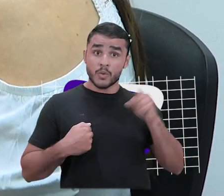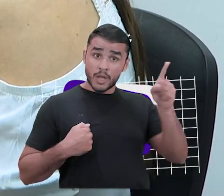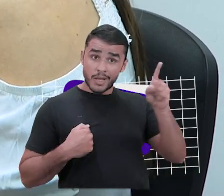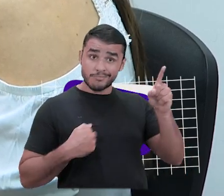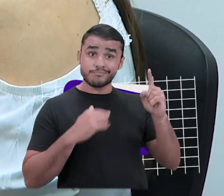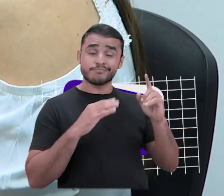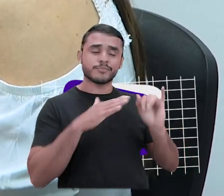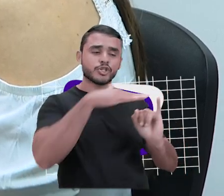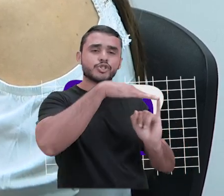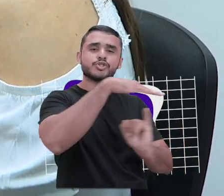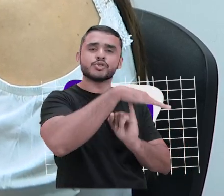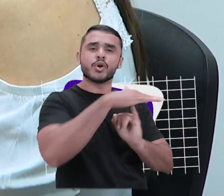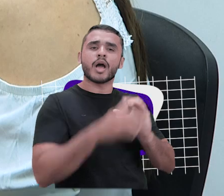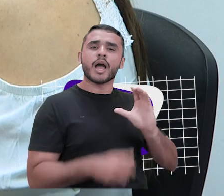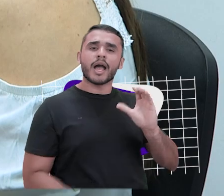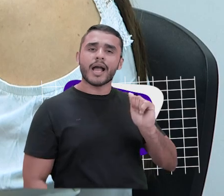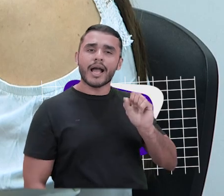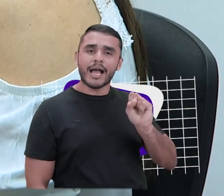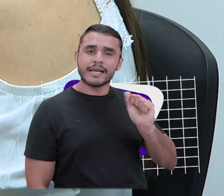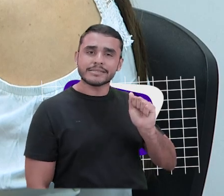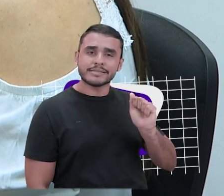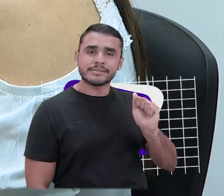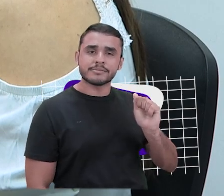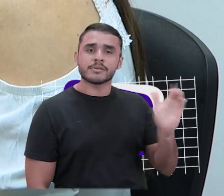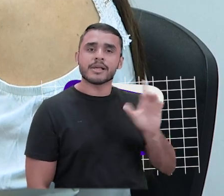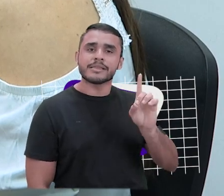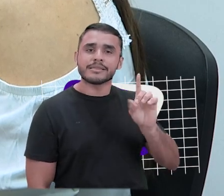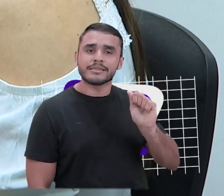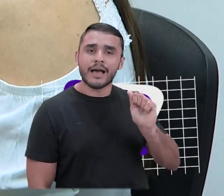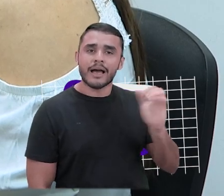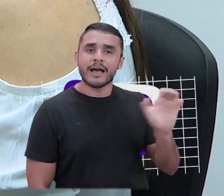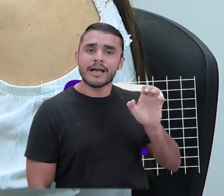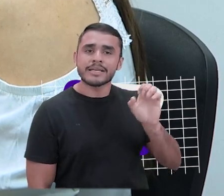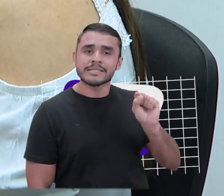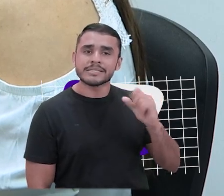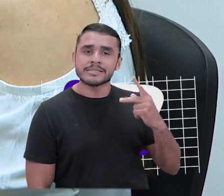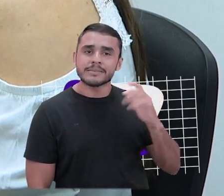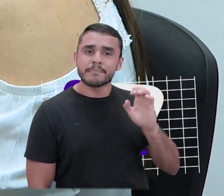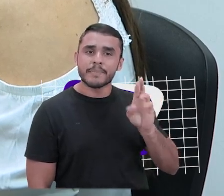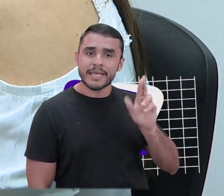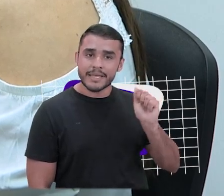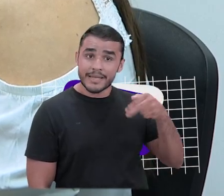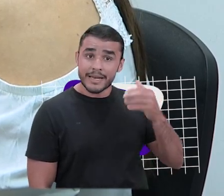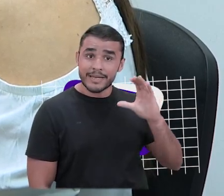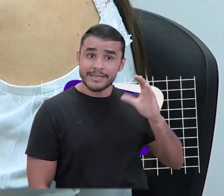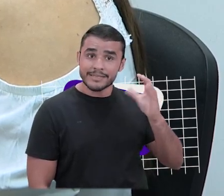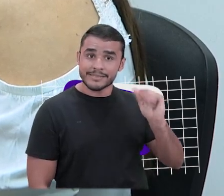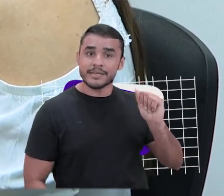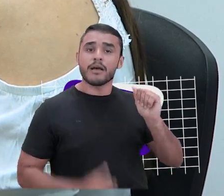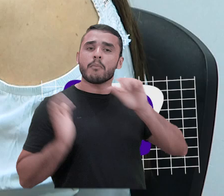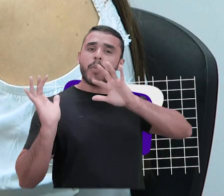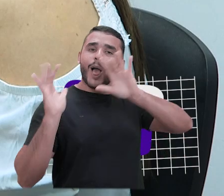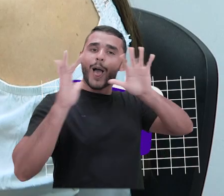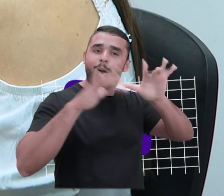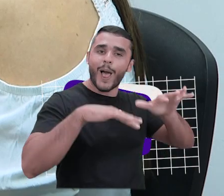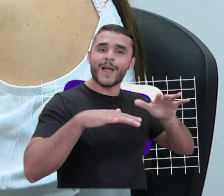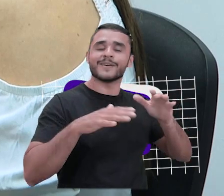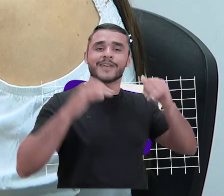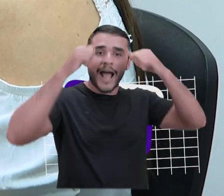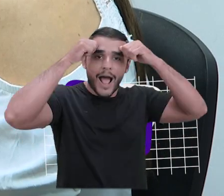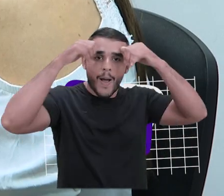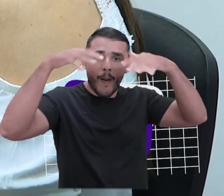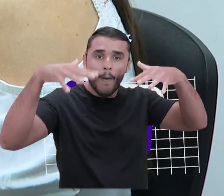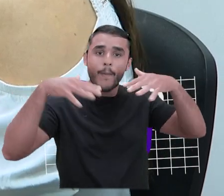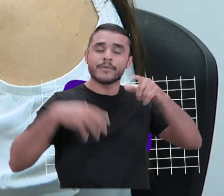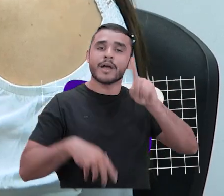onde acontece esse encontro do neurodivergentes, desse coletivo, né, de jovens e adultos autistas, inclusive idosos, né, que é